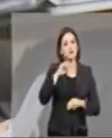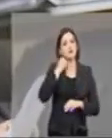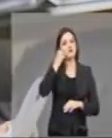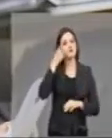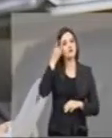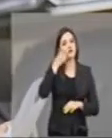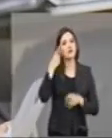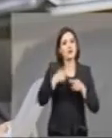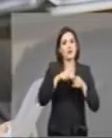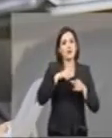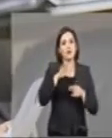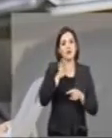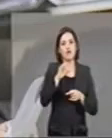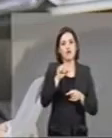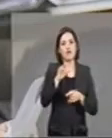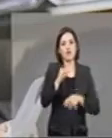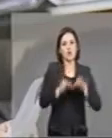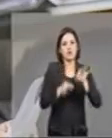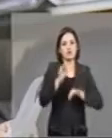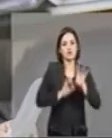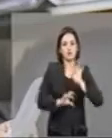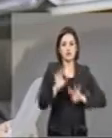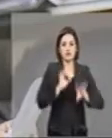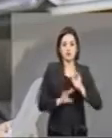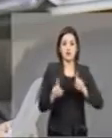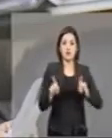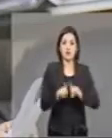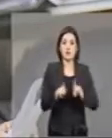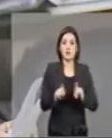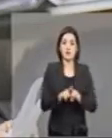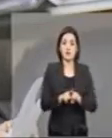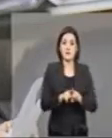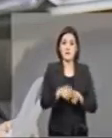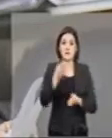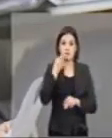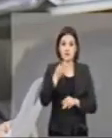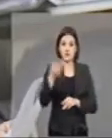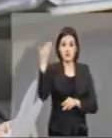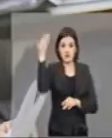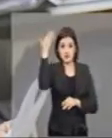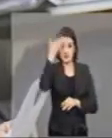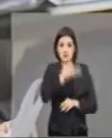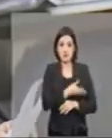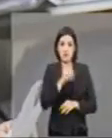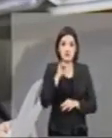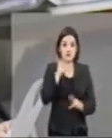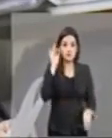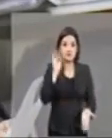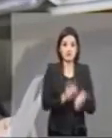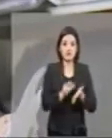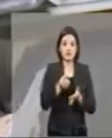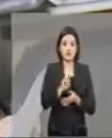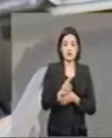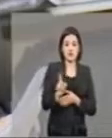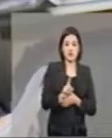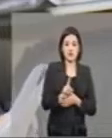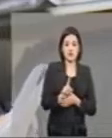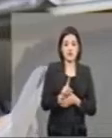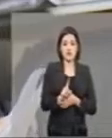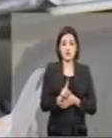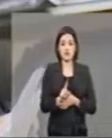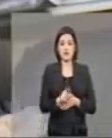sequência, declarou a licitude das provas cuja produção dispensa o prévio autorização e da busca e apreensão realizada. Isso